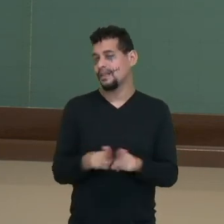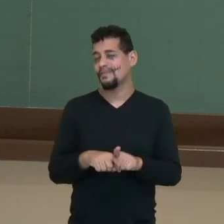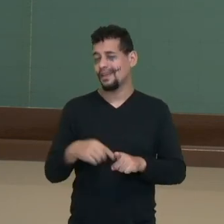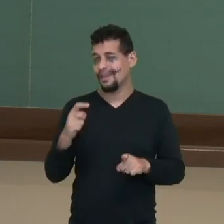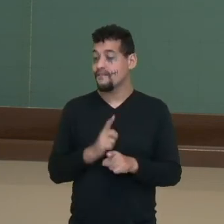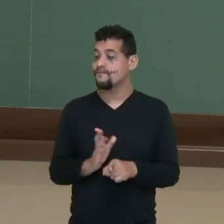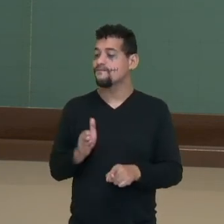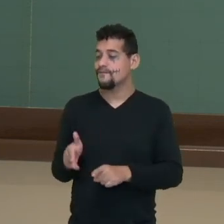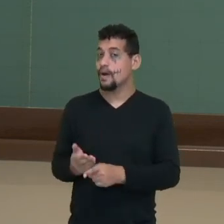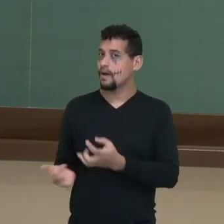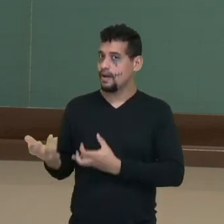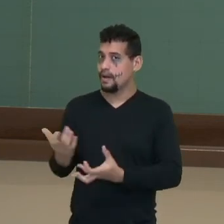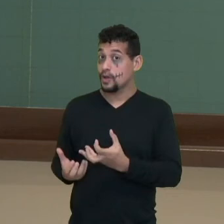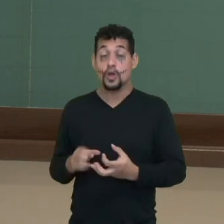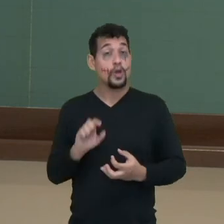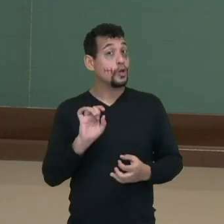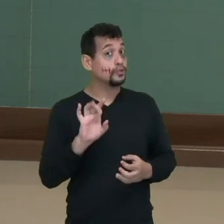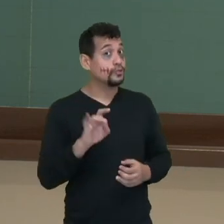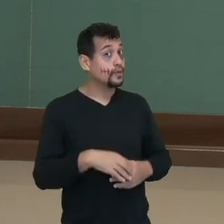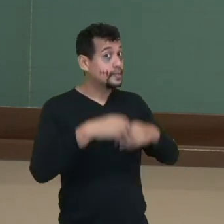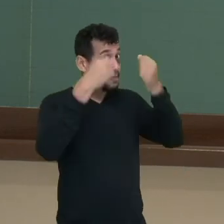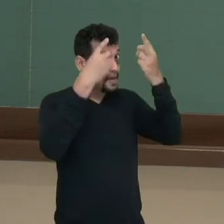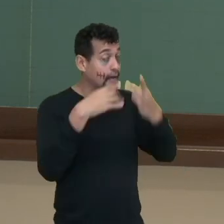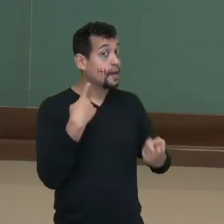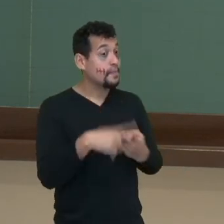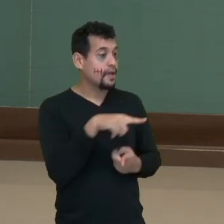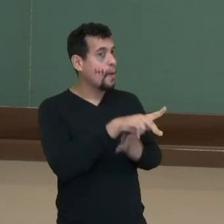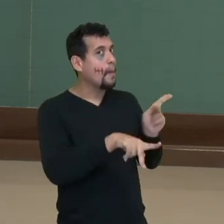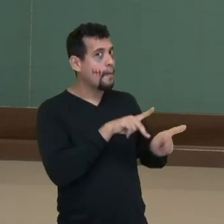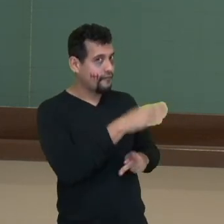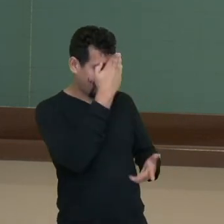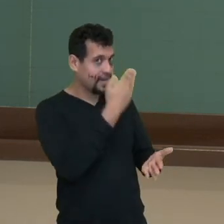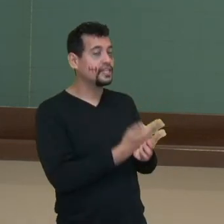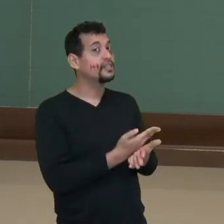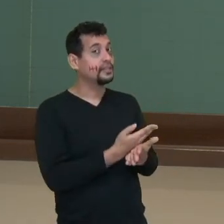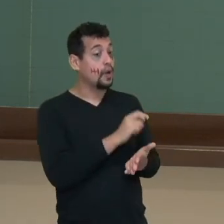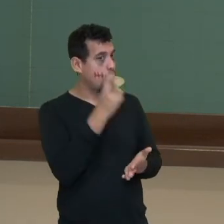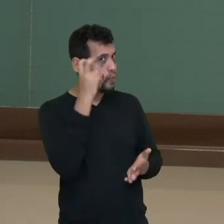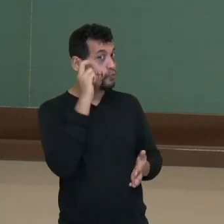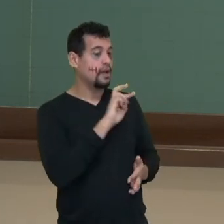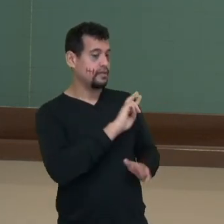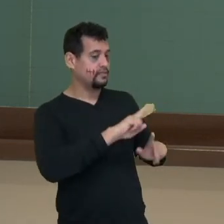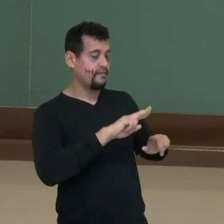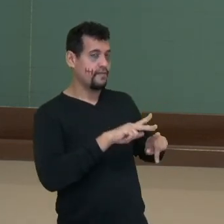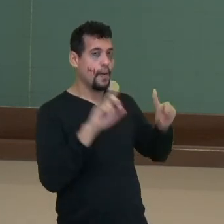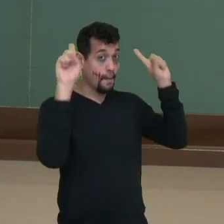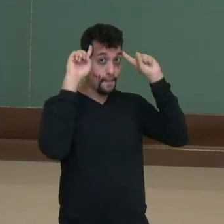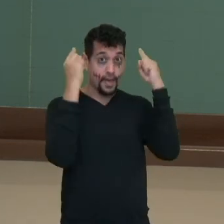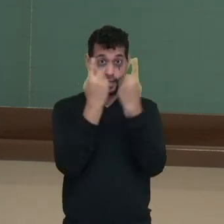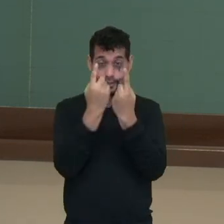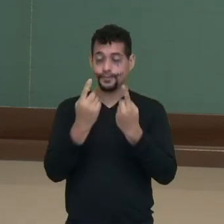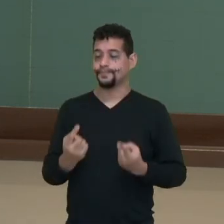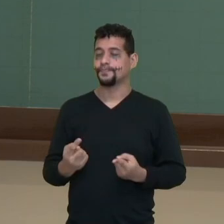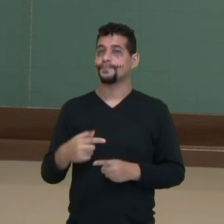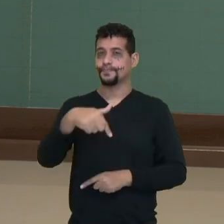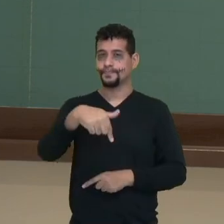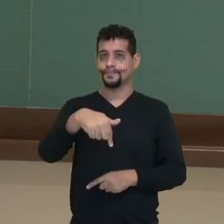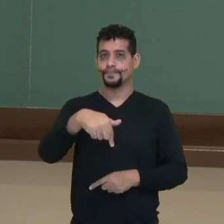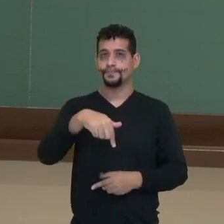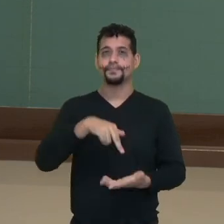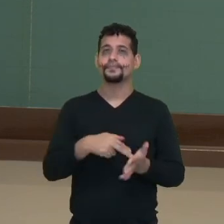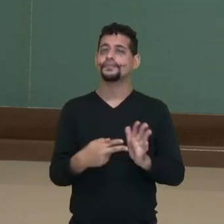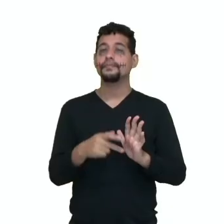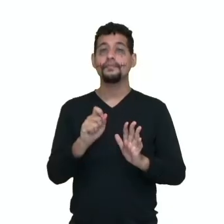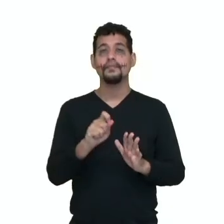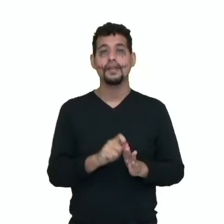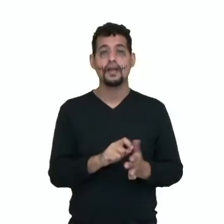na Terra. Estou falando isso de acordo com a crença mexicana, cultural. Sete nível, normalmente leva a